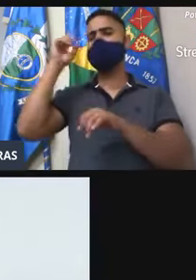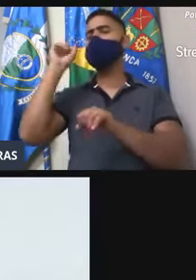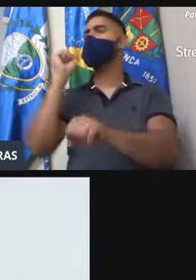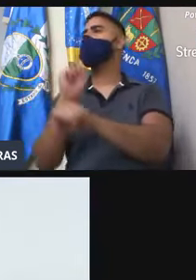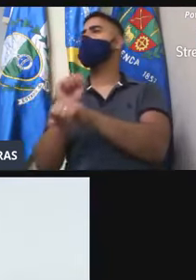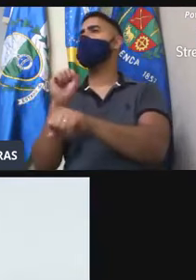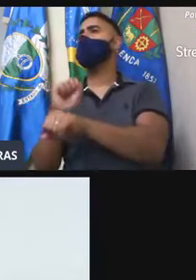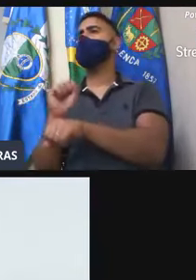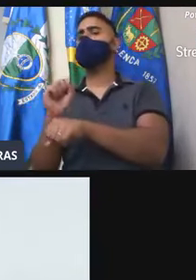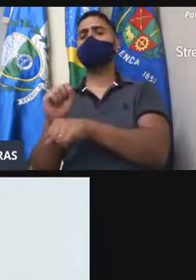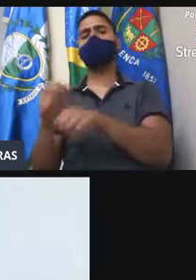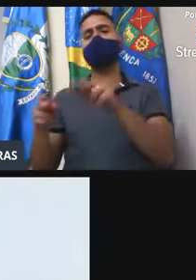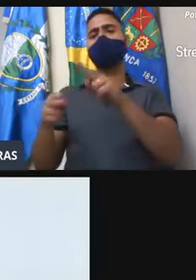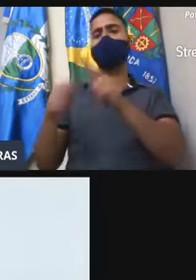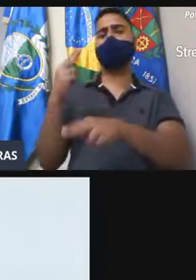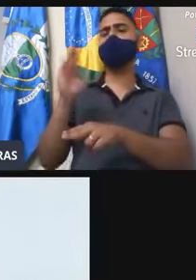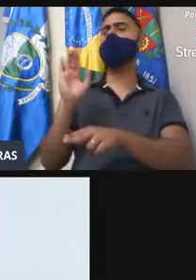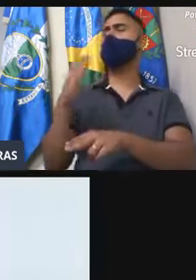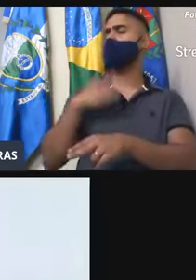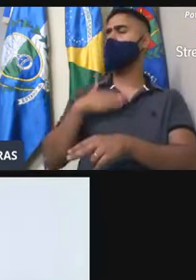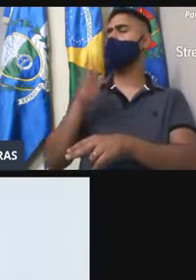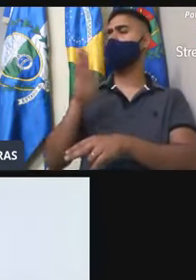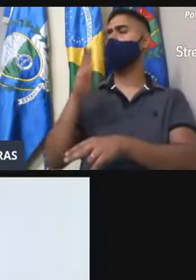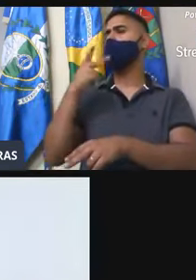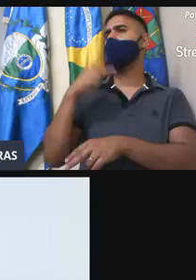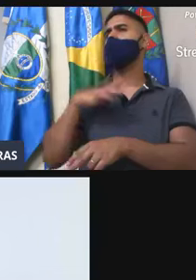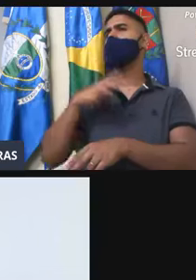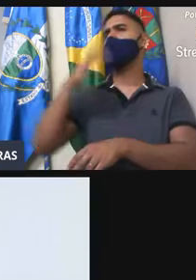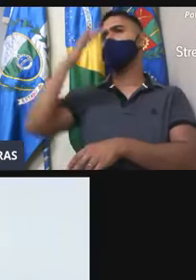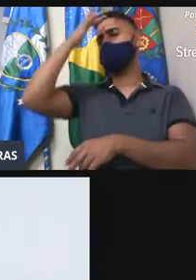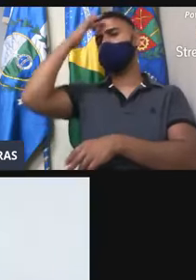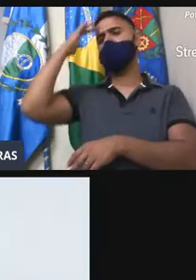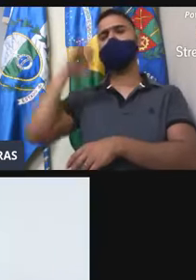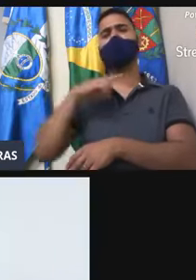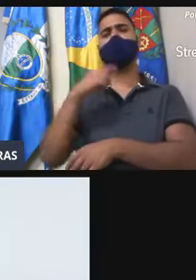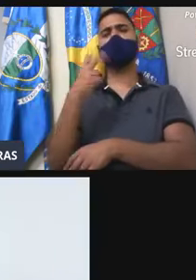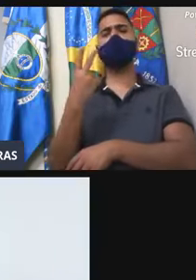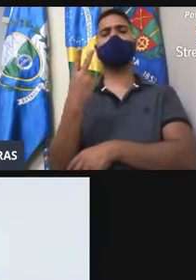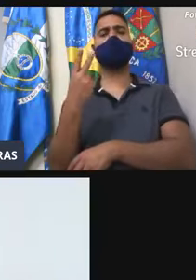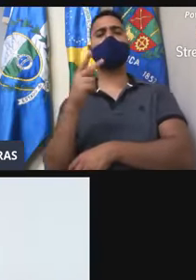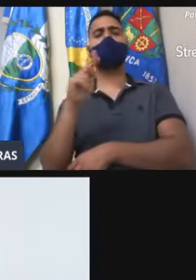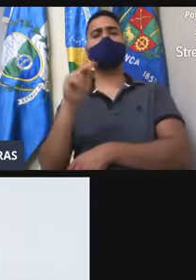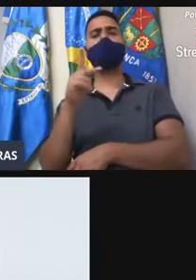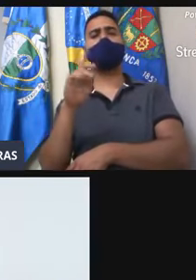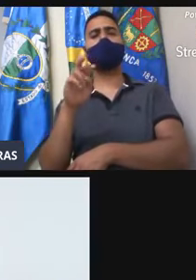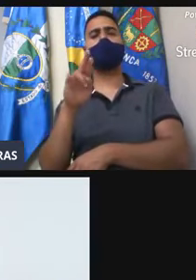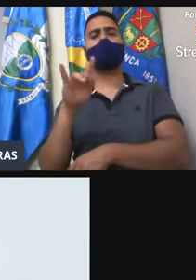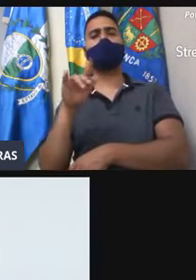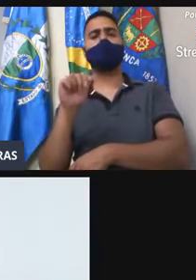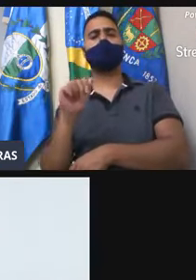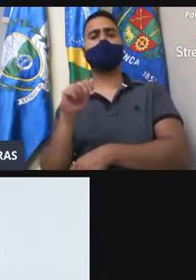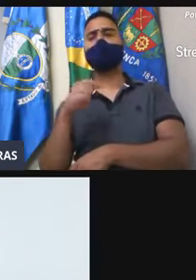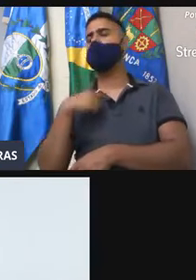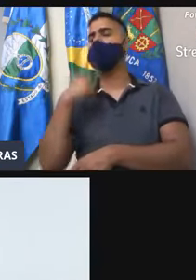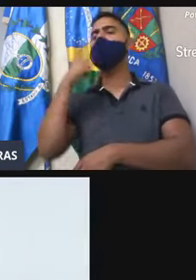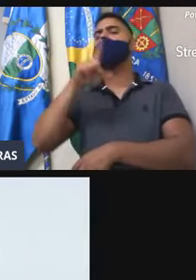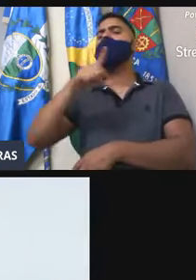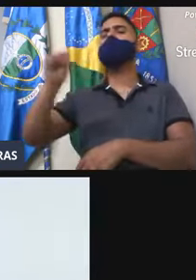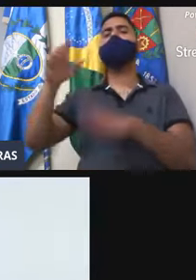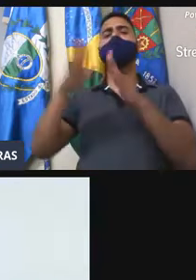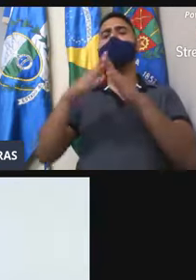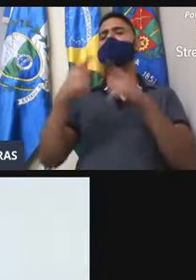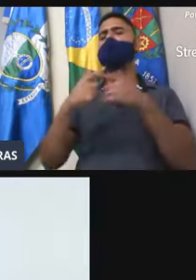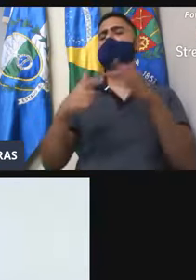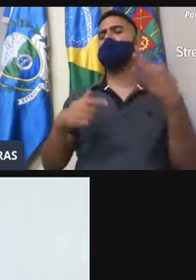operações aí, entendeu? Igual eu já falei aqui, uma pessoa que está com duas hérnias, entendeu? Só às vezes não sai nem dentro de casa de